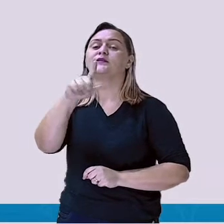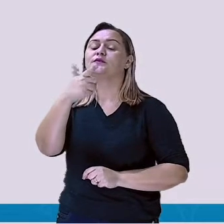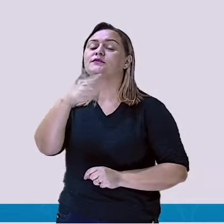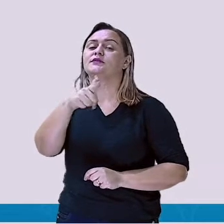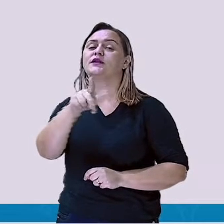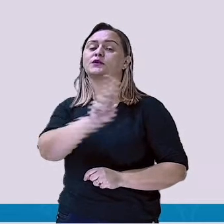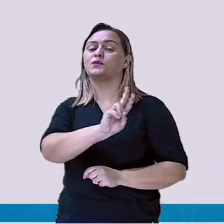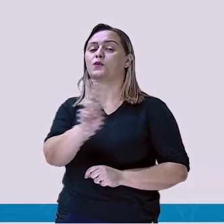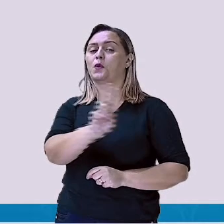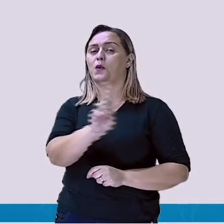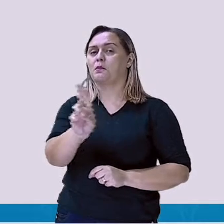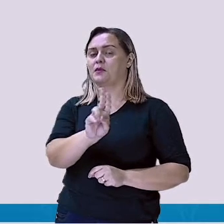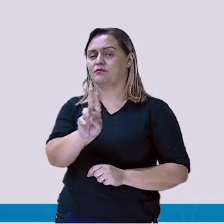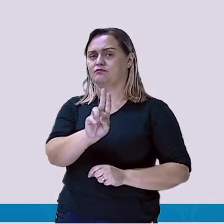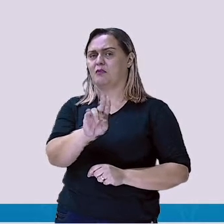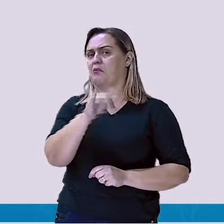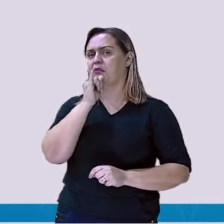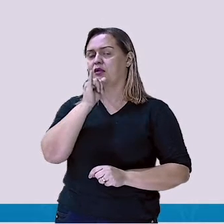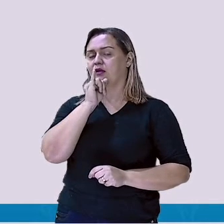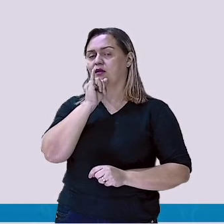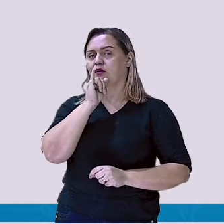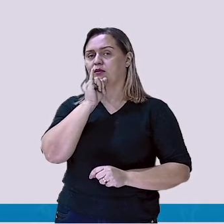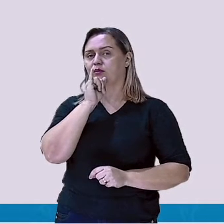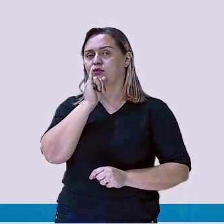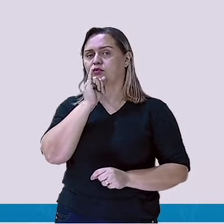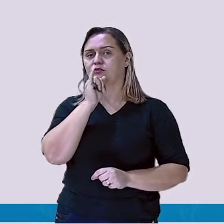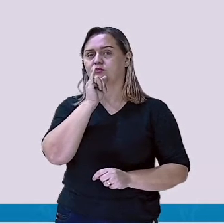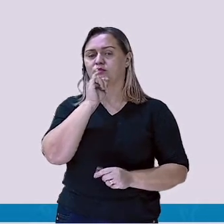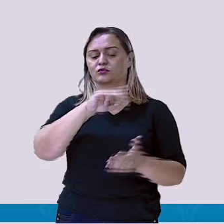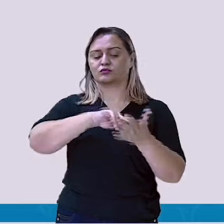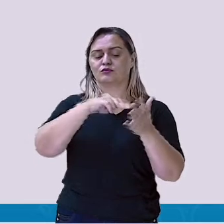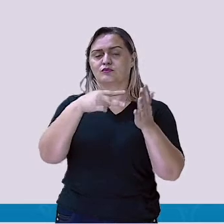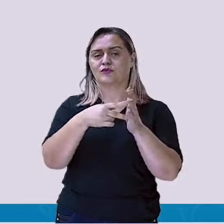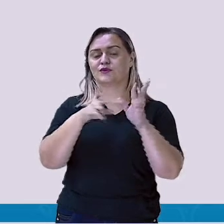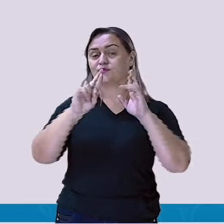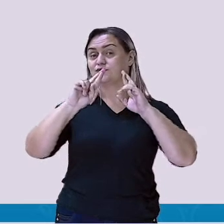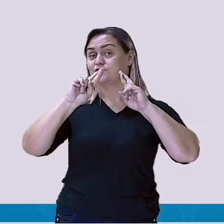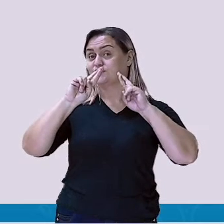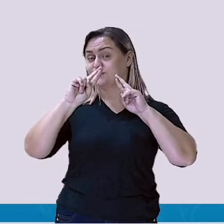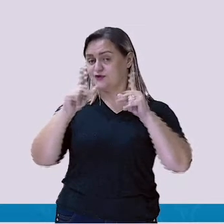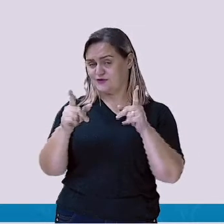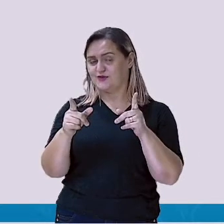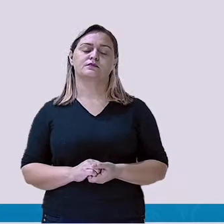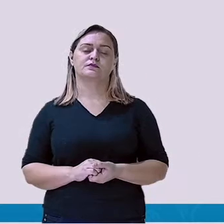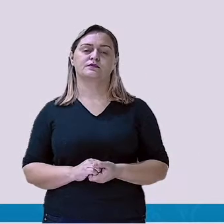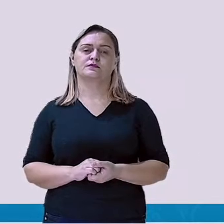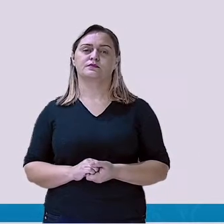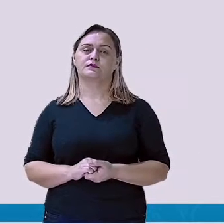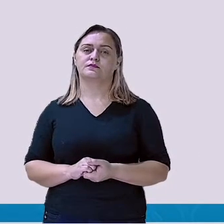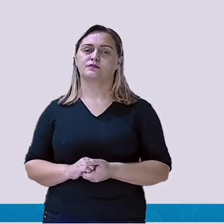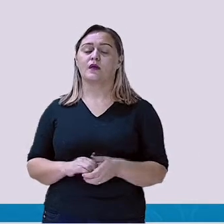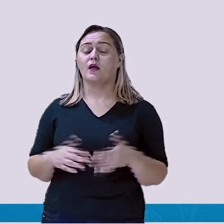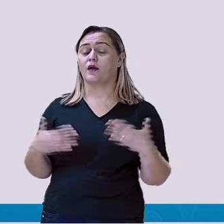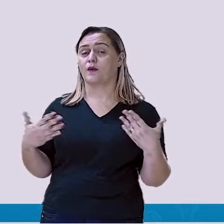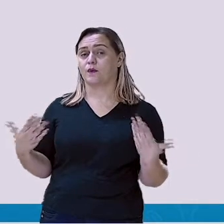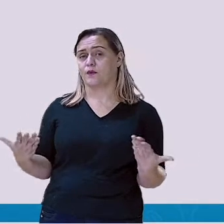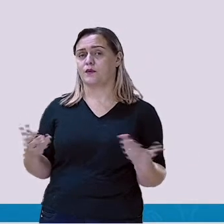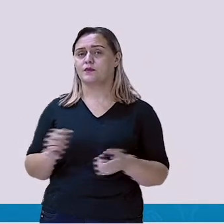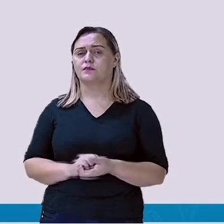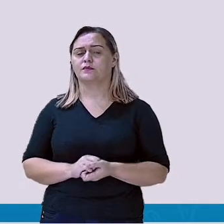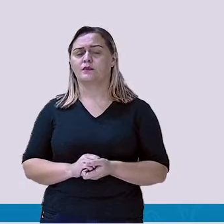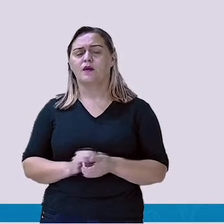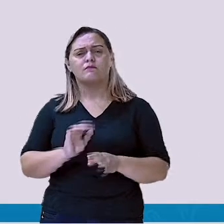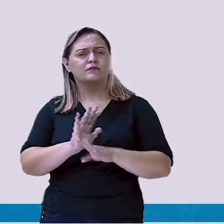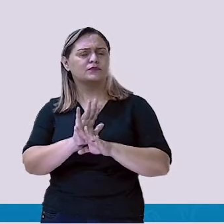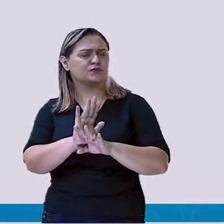igual, não significa a mesma coisa. Antônimo não significa a mesma coisa, ok? Para melhorar um pouco mais o